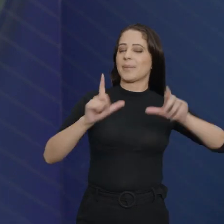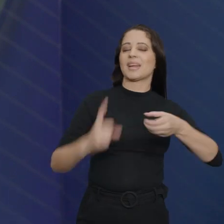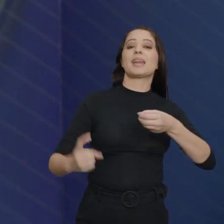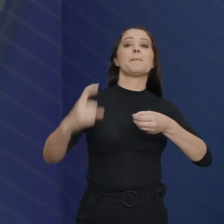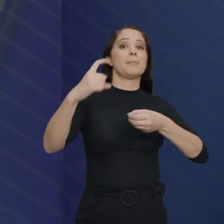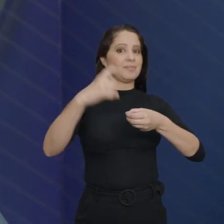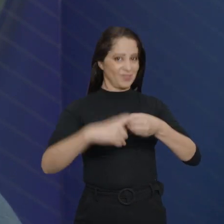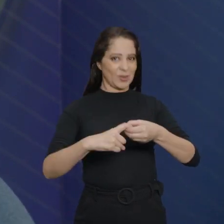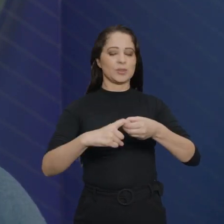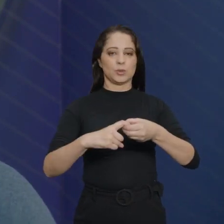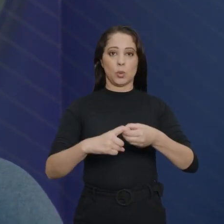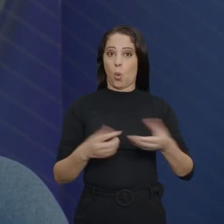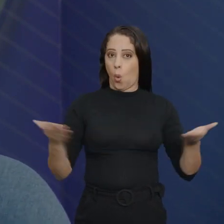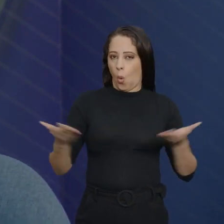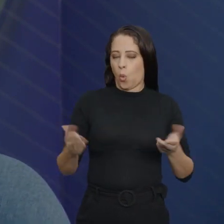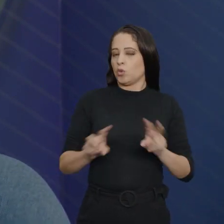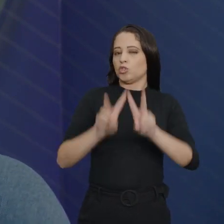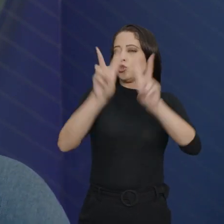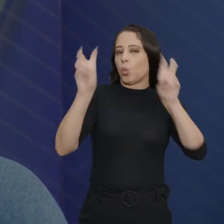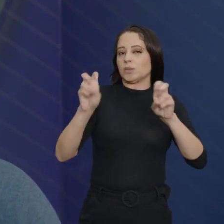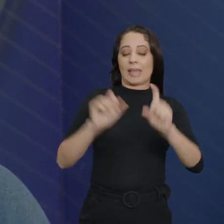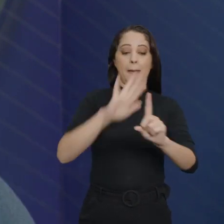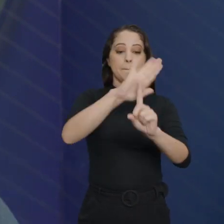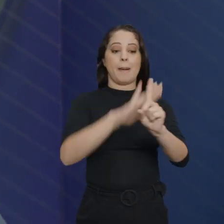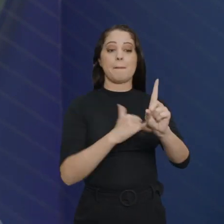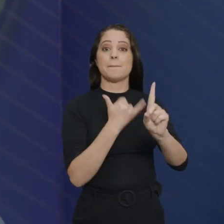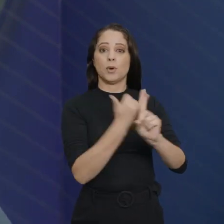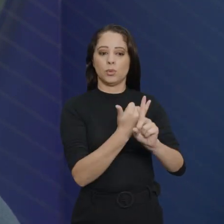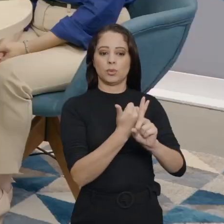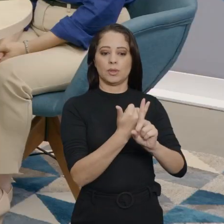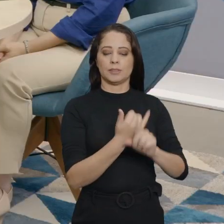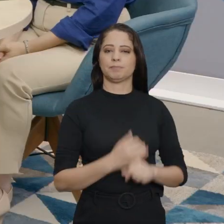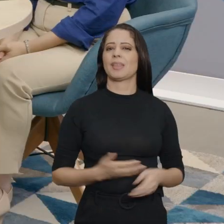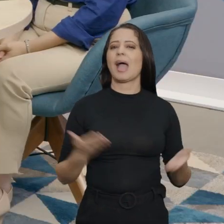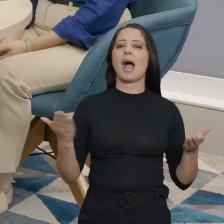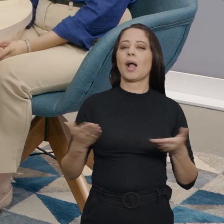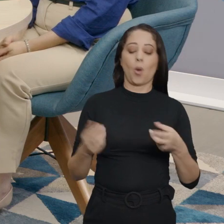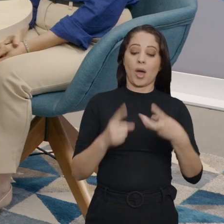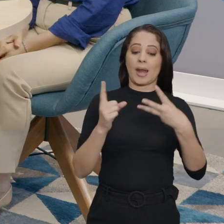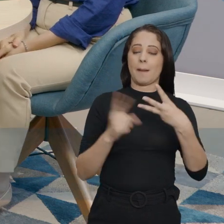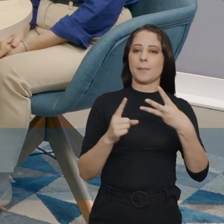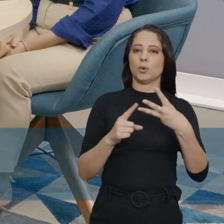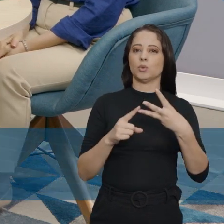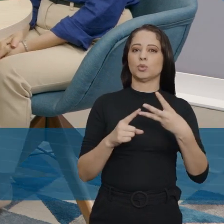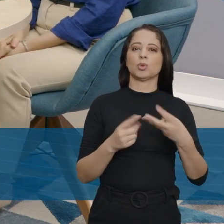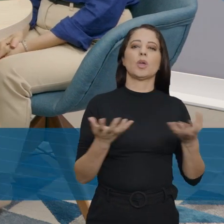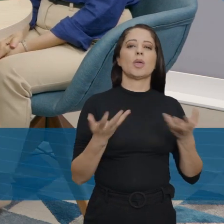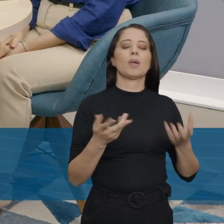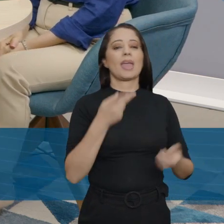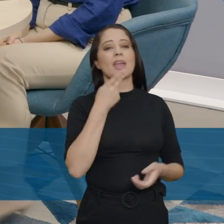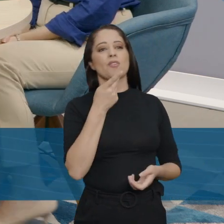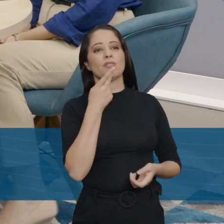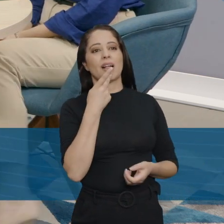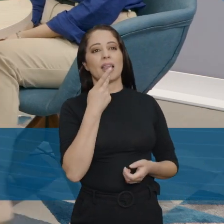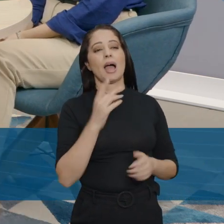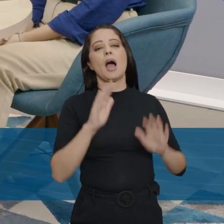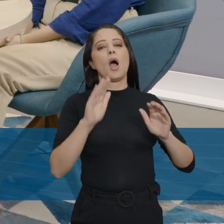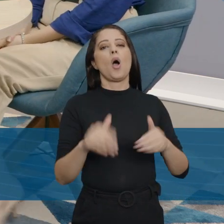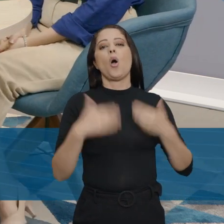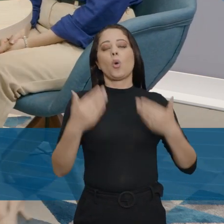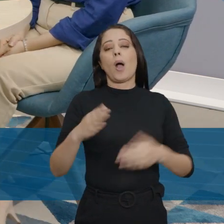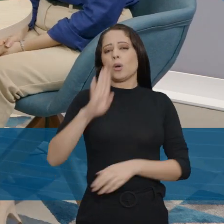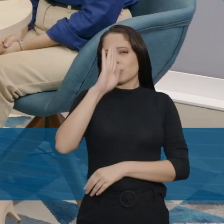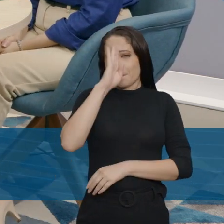Estamos de volta com Diálogos da Cidade, hoje falando sobre bullying. Meninas, nesse terceiro e último bloco, queria que a gente começasse falando quais